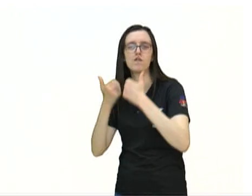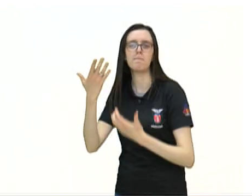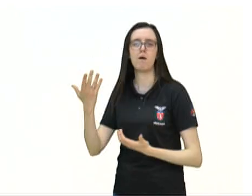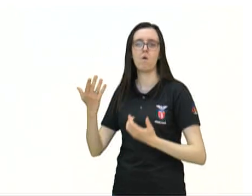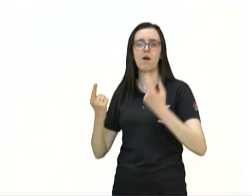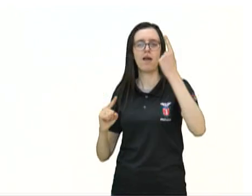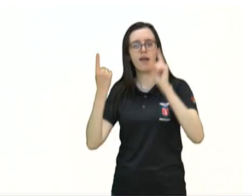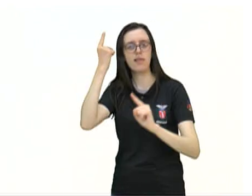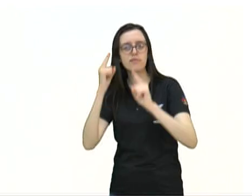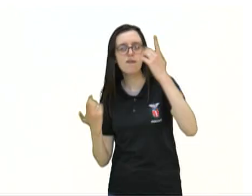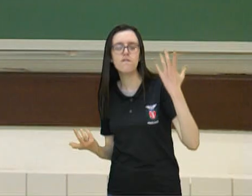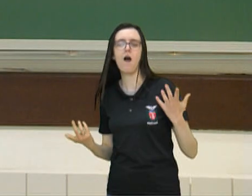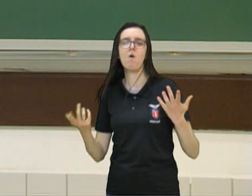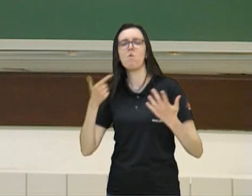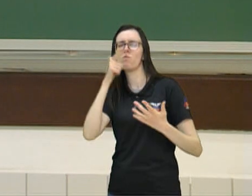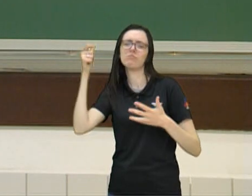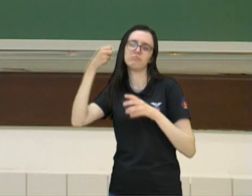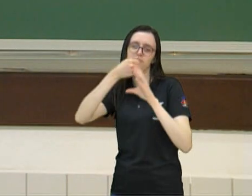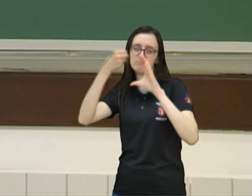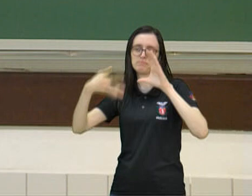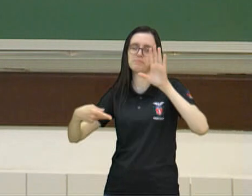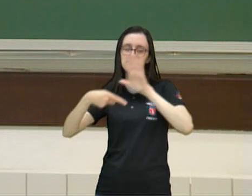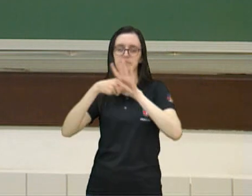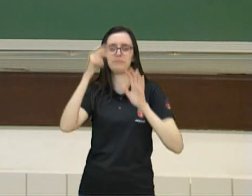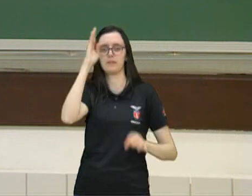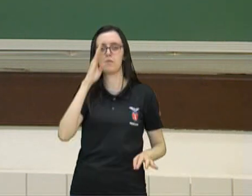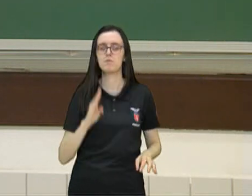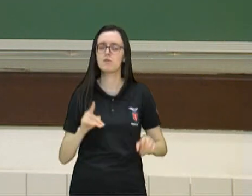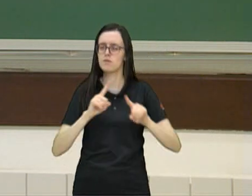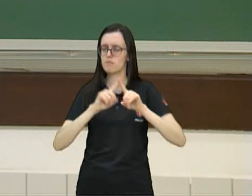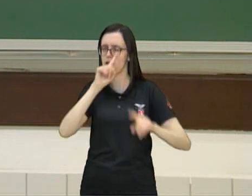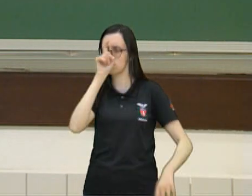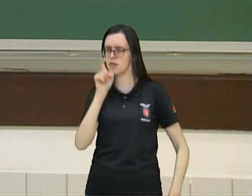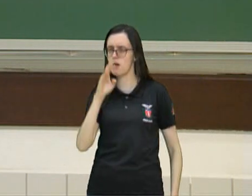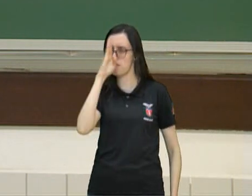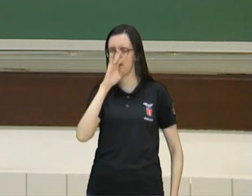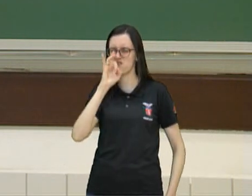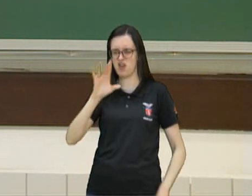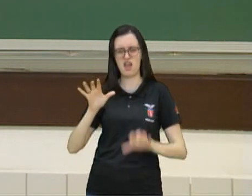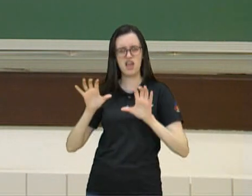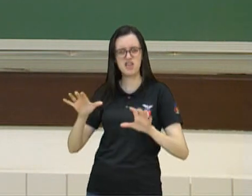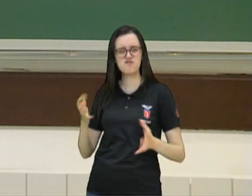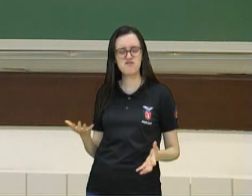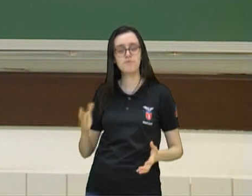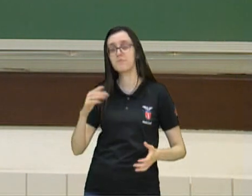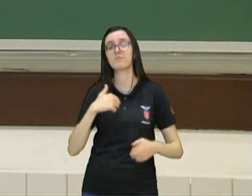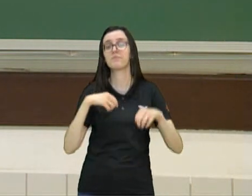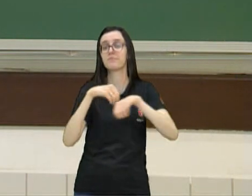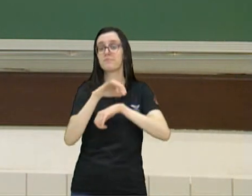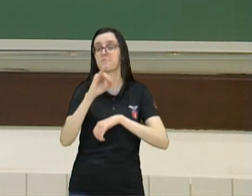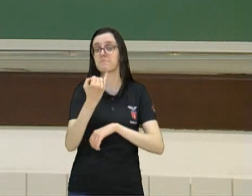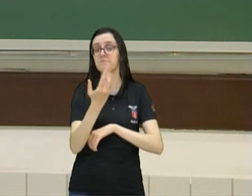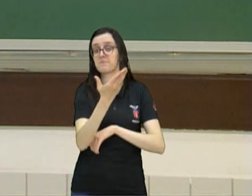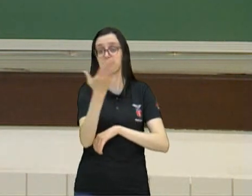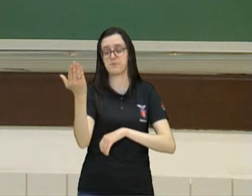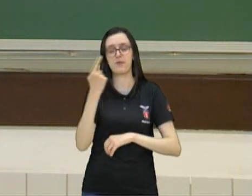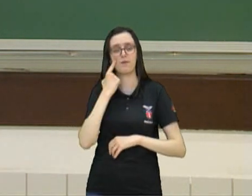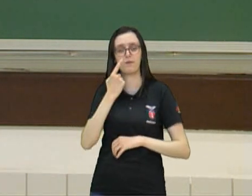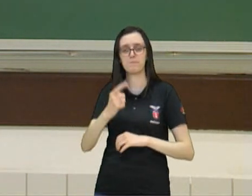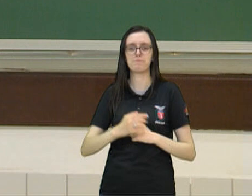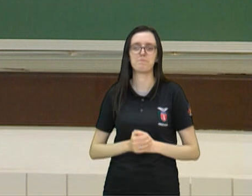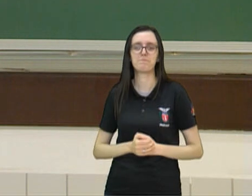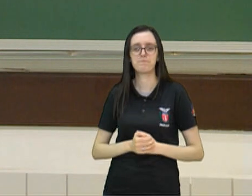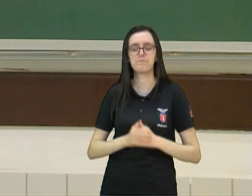tem muitas outras características aí do Brasil. Mas será que o Brasil é somente isso? Olha o que eu trouxe para vocês aqui.